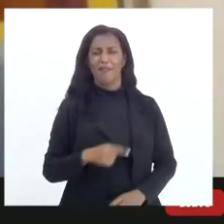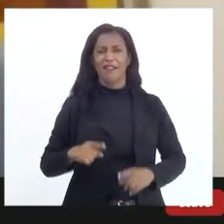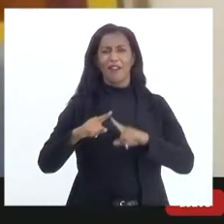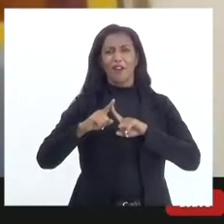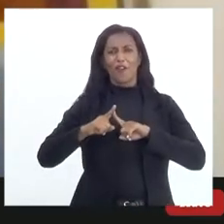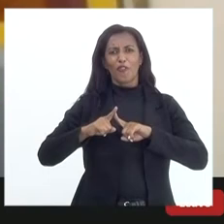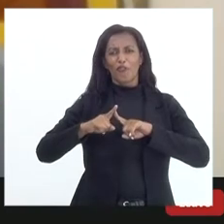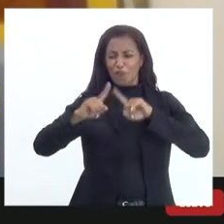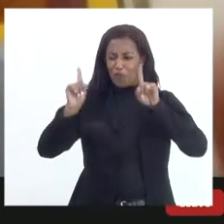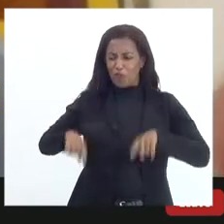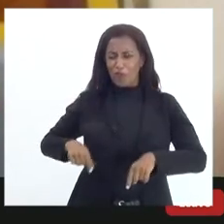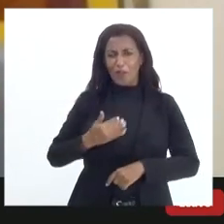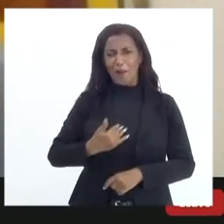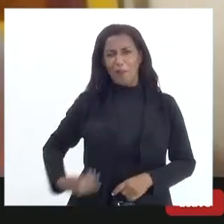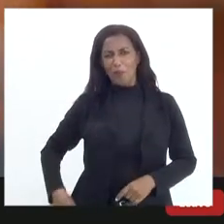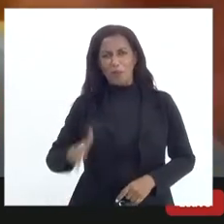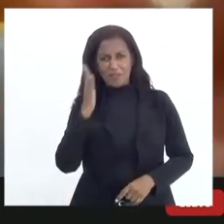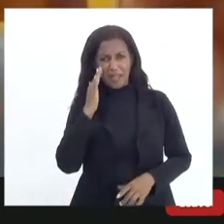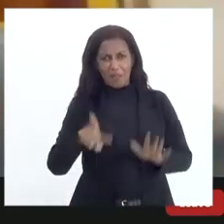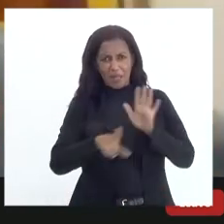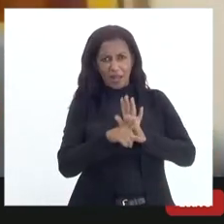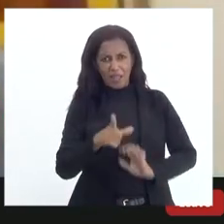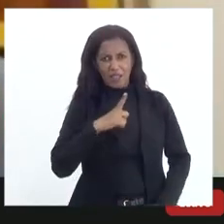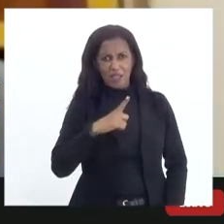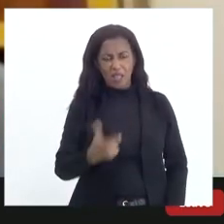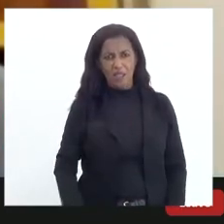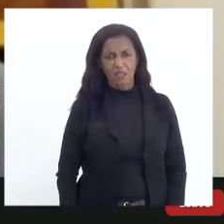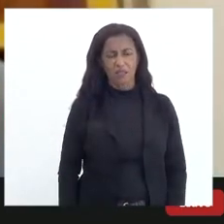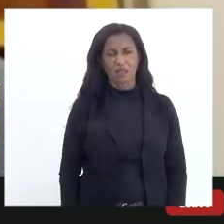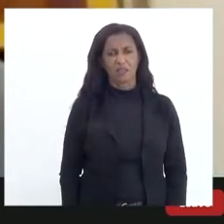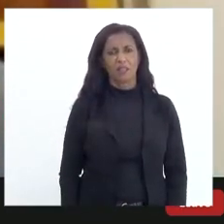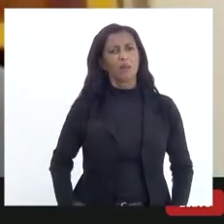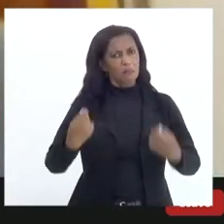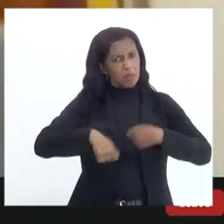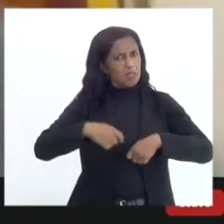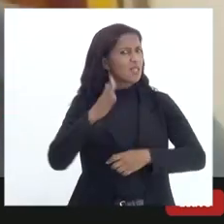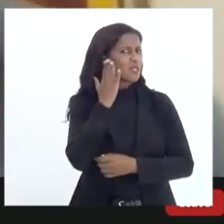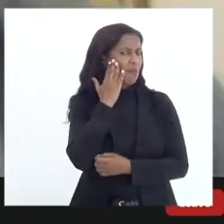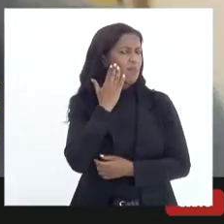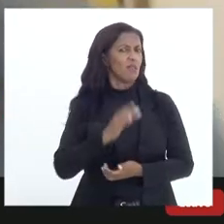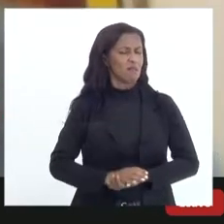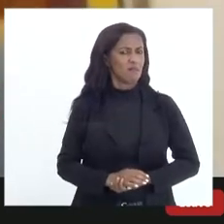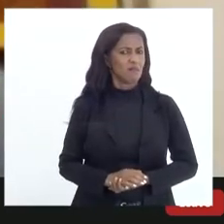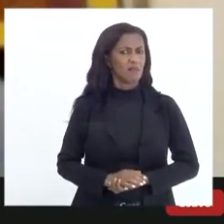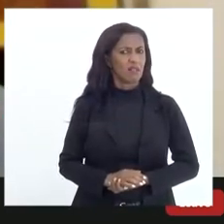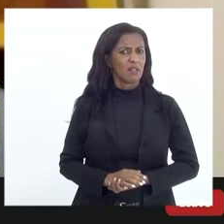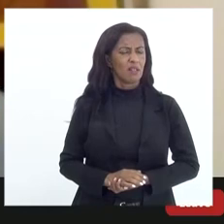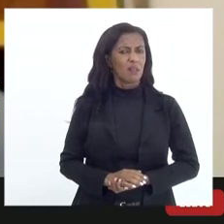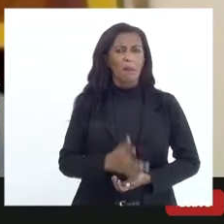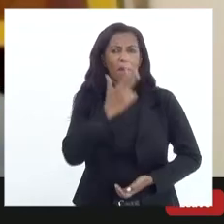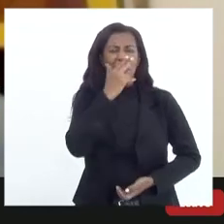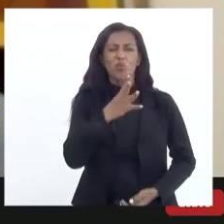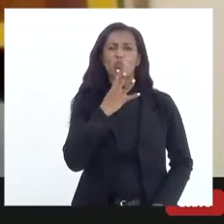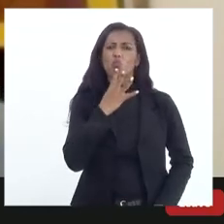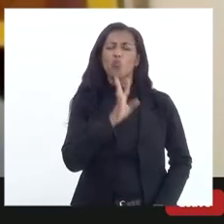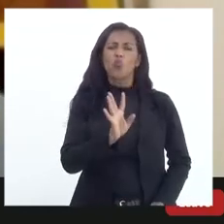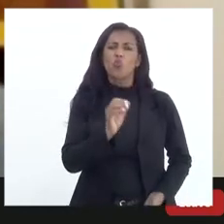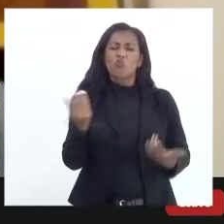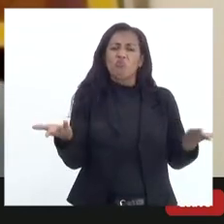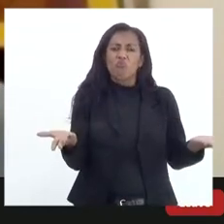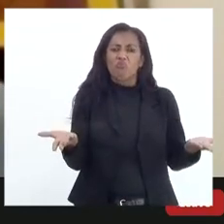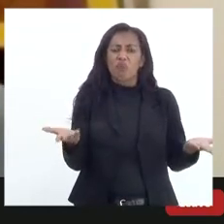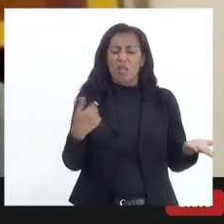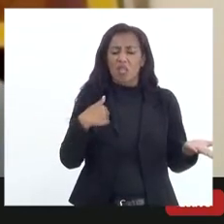essas regras existem, que elas têm que ser respeitadas, o funcionário do estadual, né? Nem sabe, nem conhece, né?